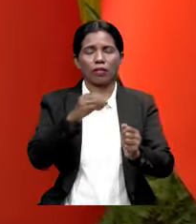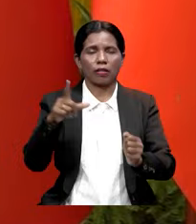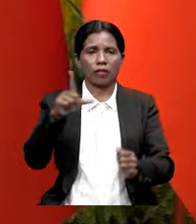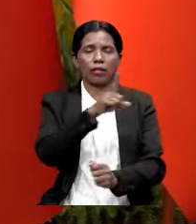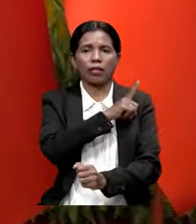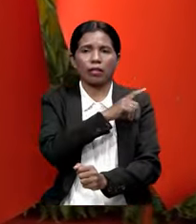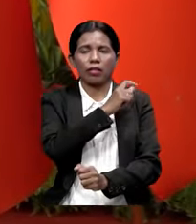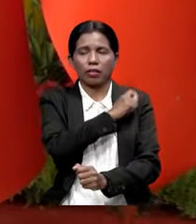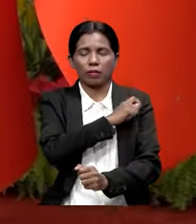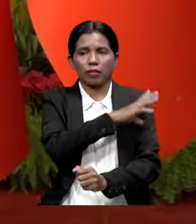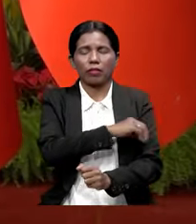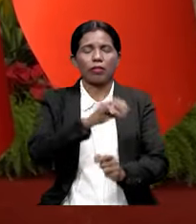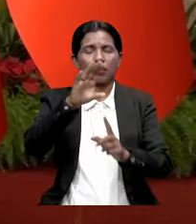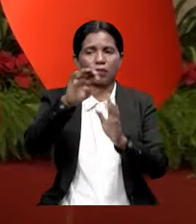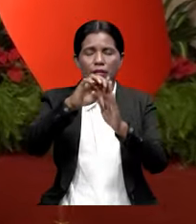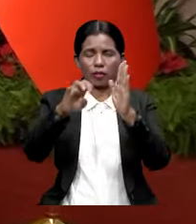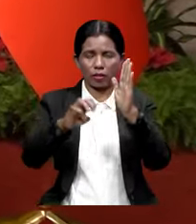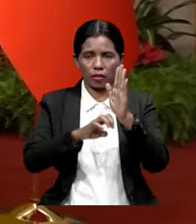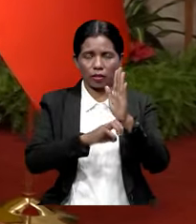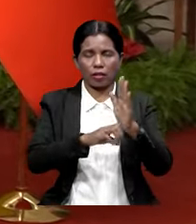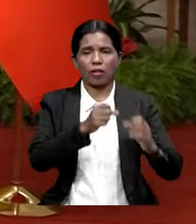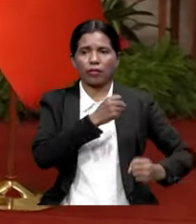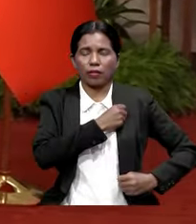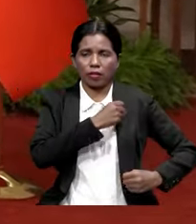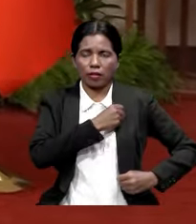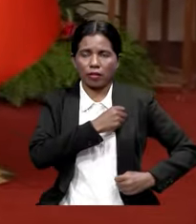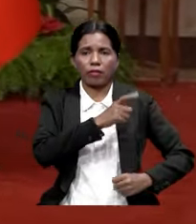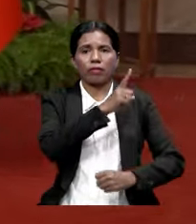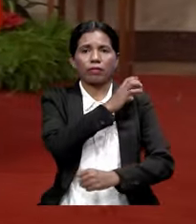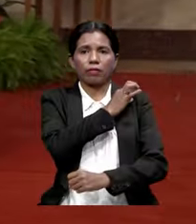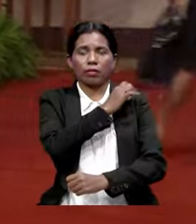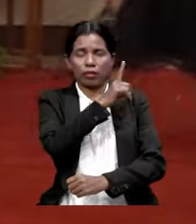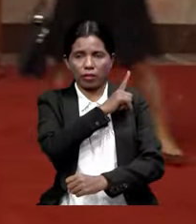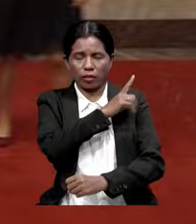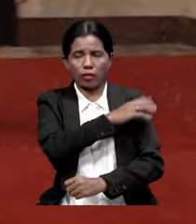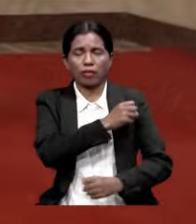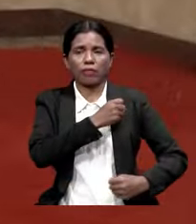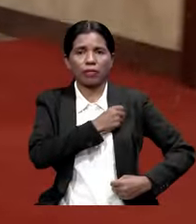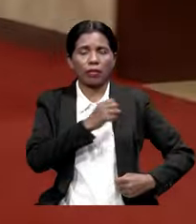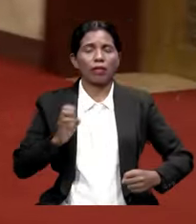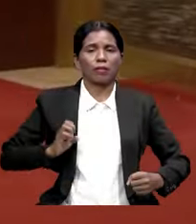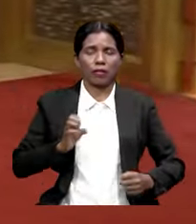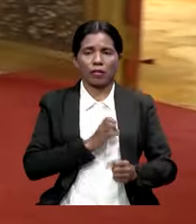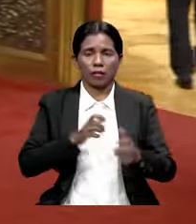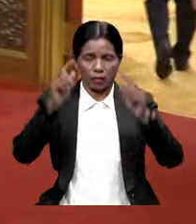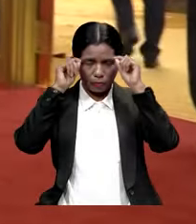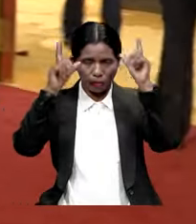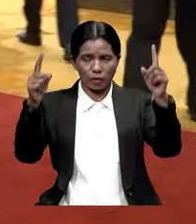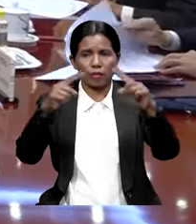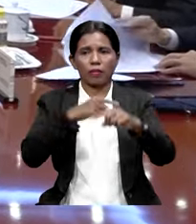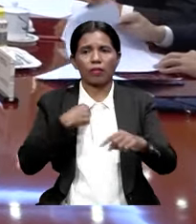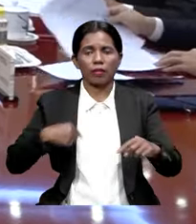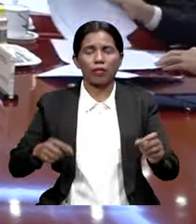Anantimur, se festado maior-general FFDTLI, tenente-general Falu Ratelaik, no embaixador Timor-Leste Basina, Loro Horta, ao encontro